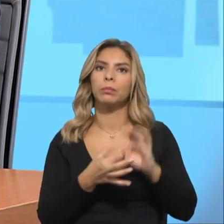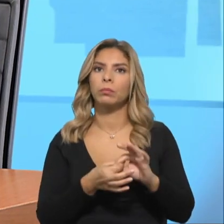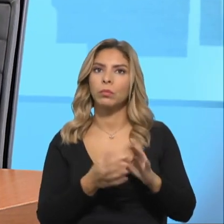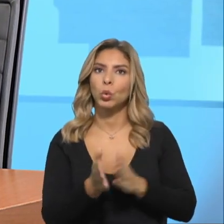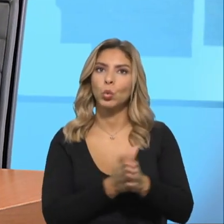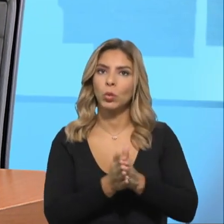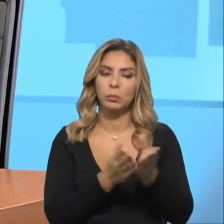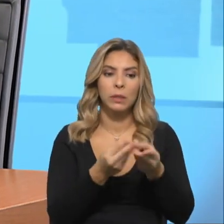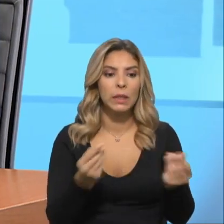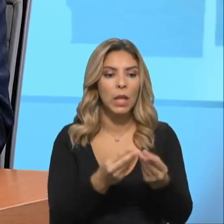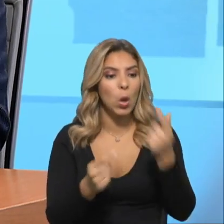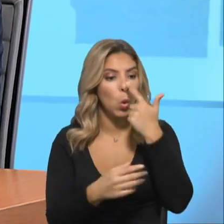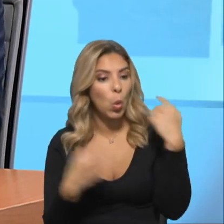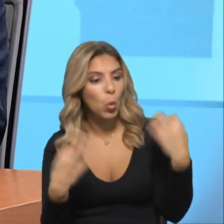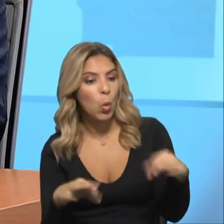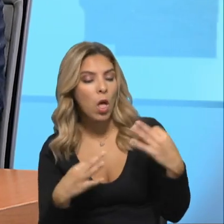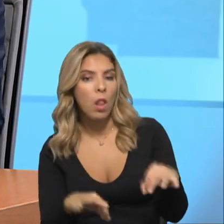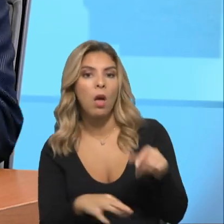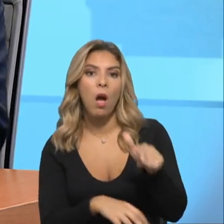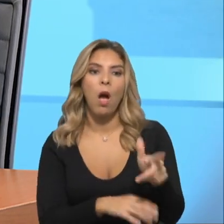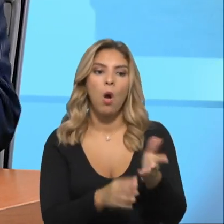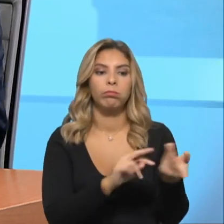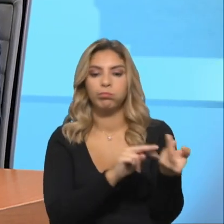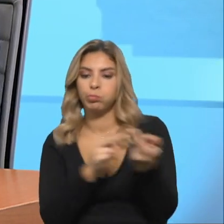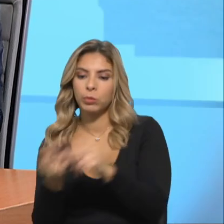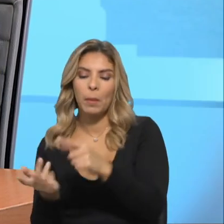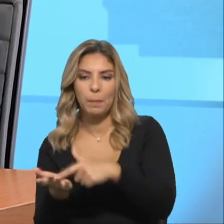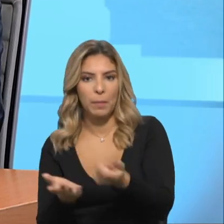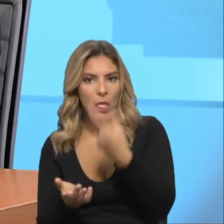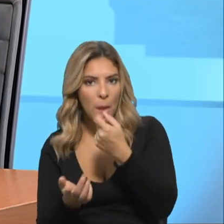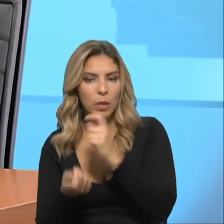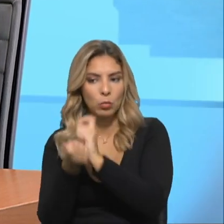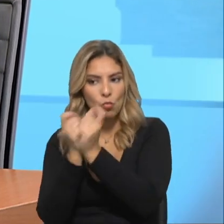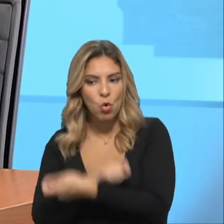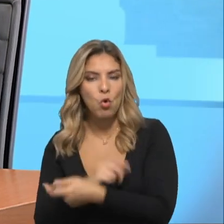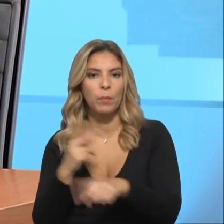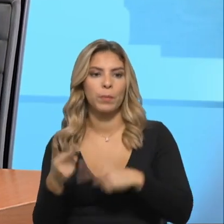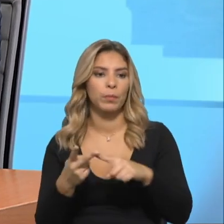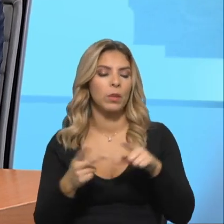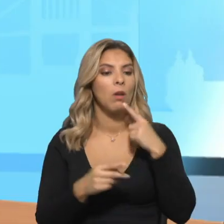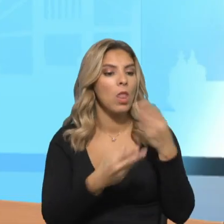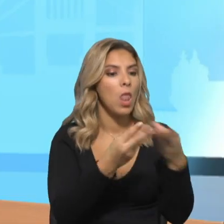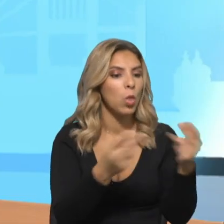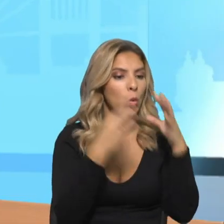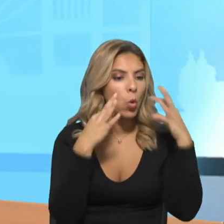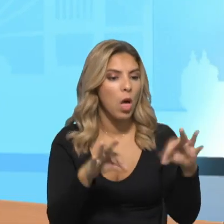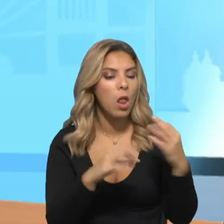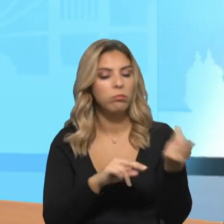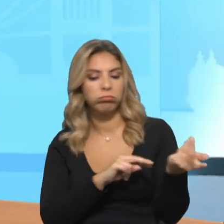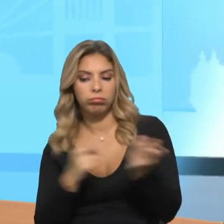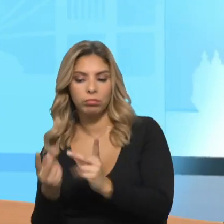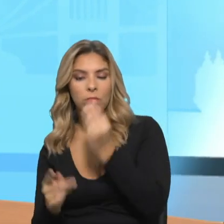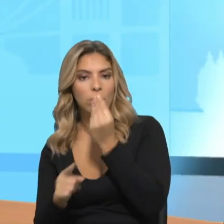de matérias naturais, por exemplo, para medicamentos, alimentos, e tudo isso é importante do ponto de vista da